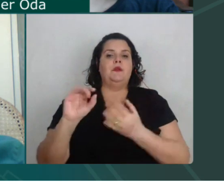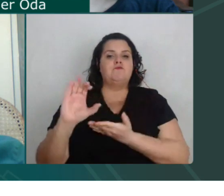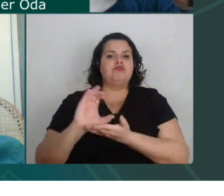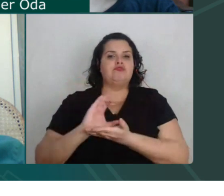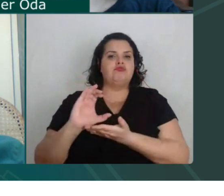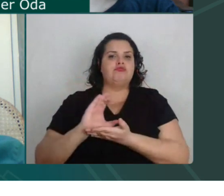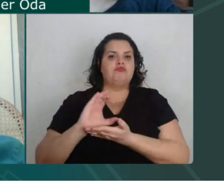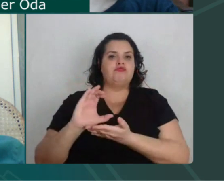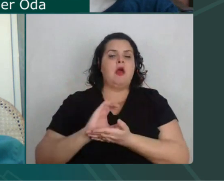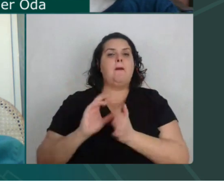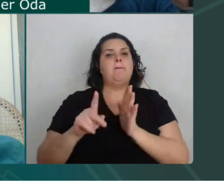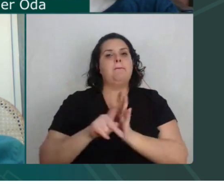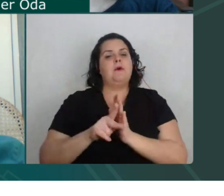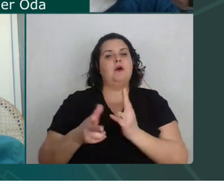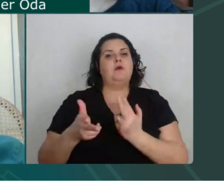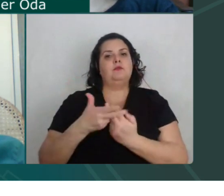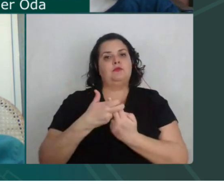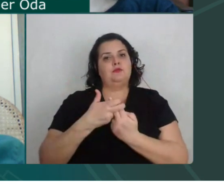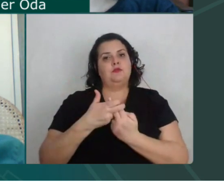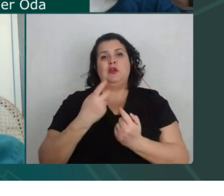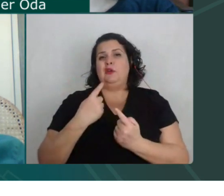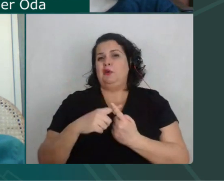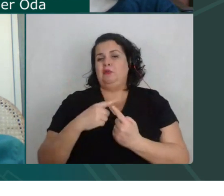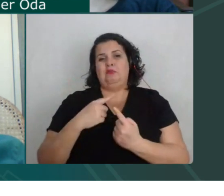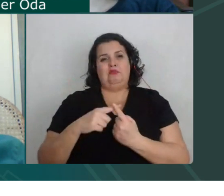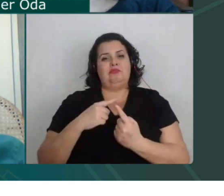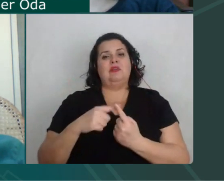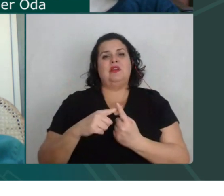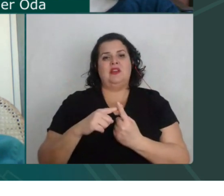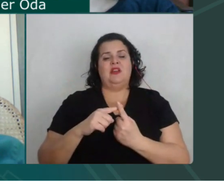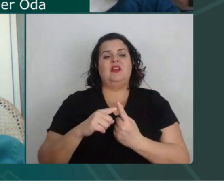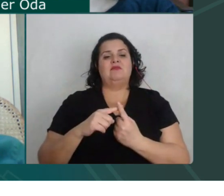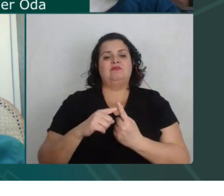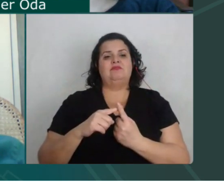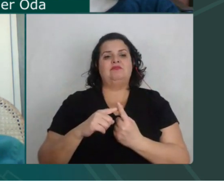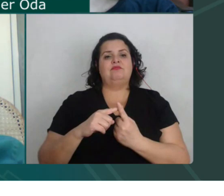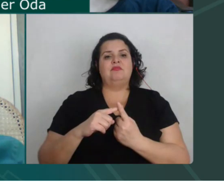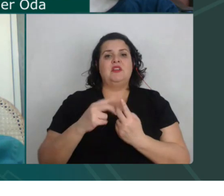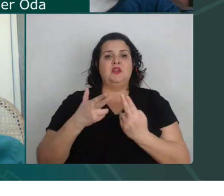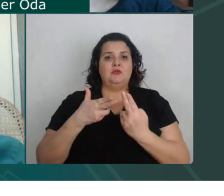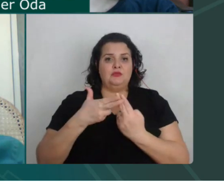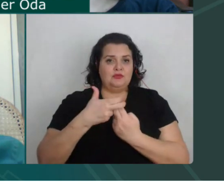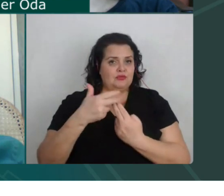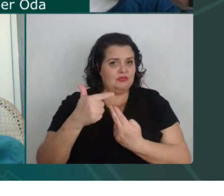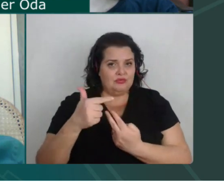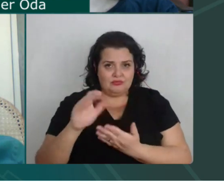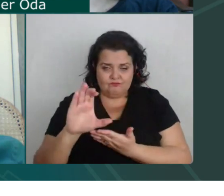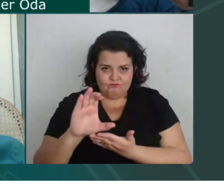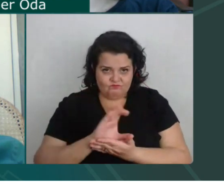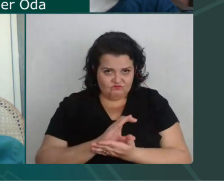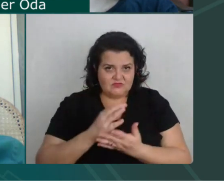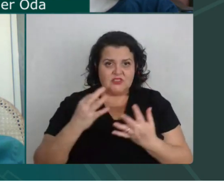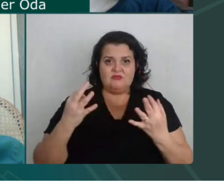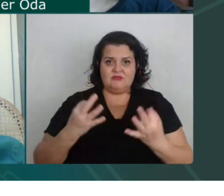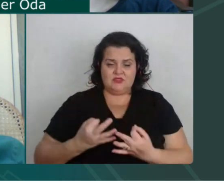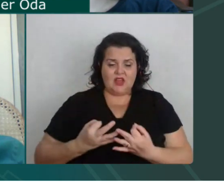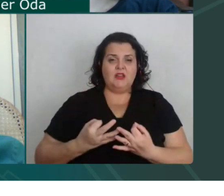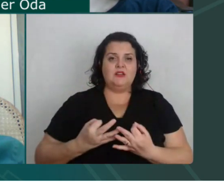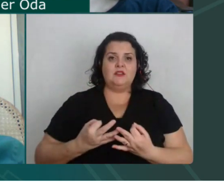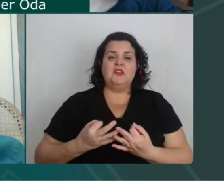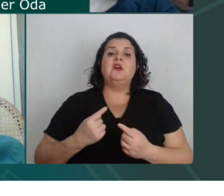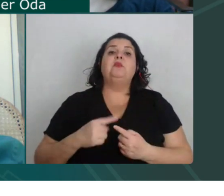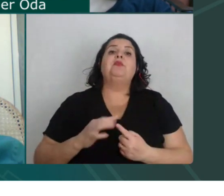de Saúde é realmente a raiz de uma catástrofe, porque novas epidemias